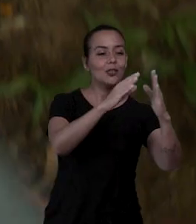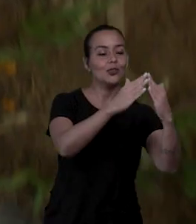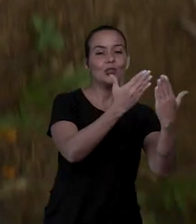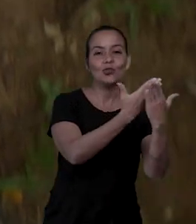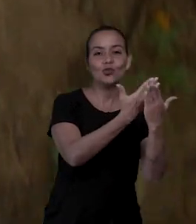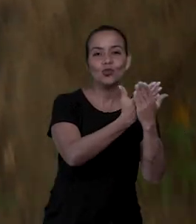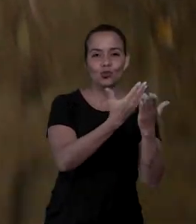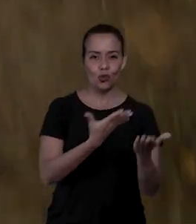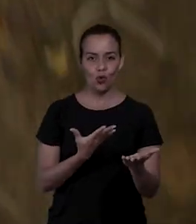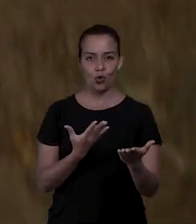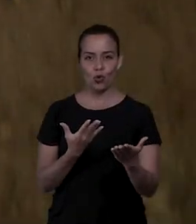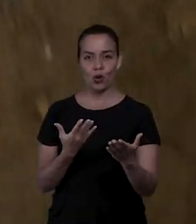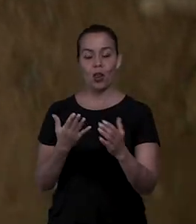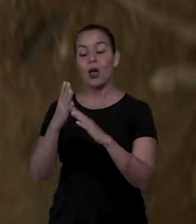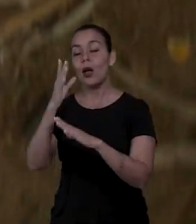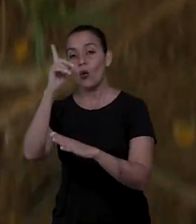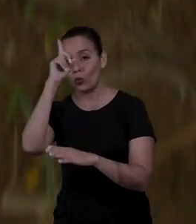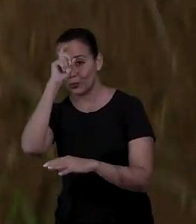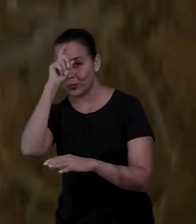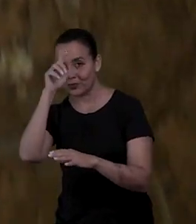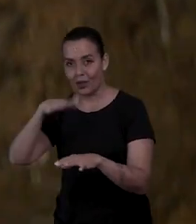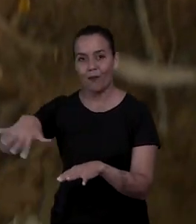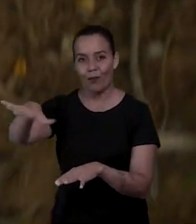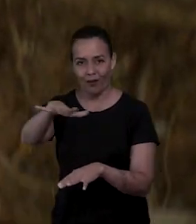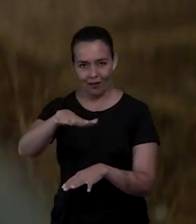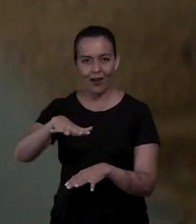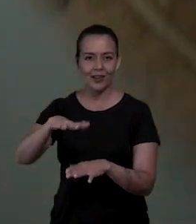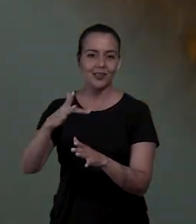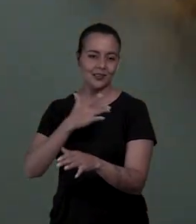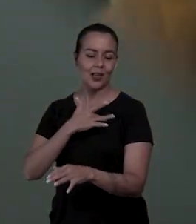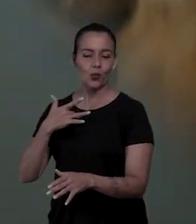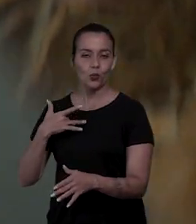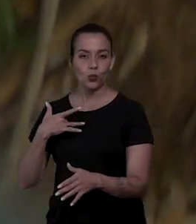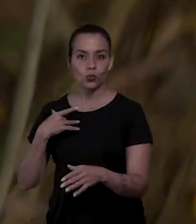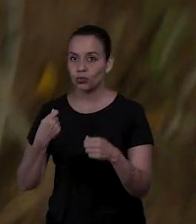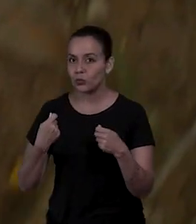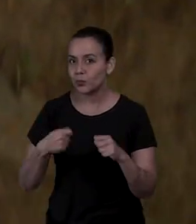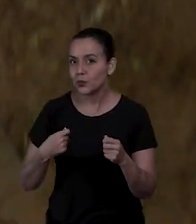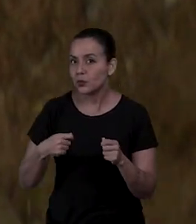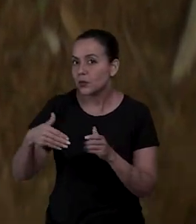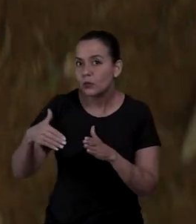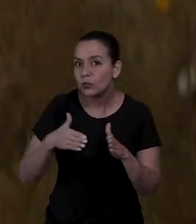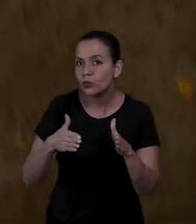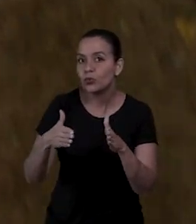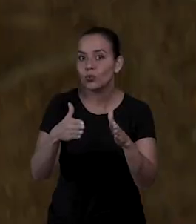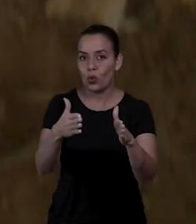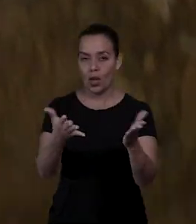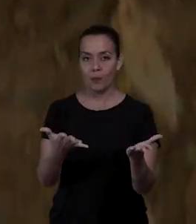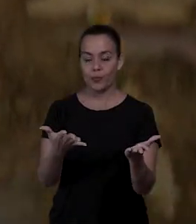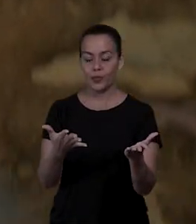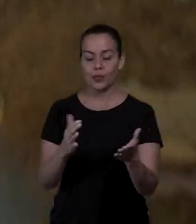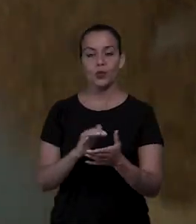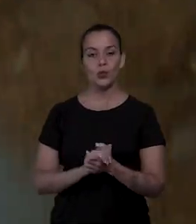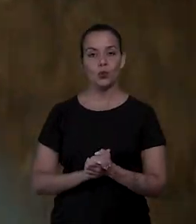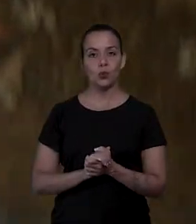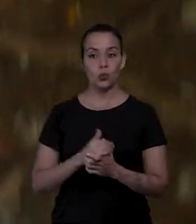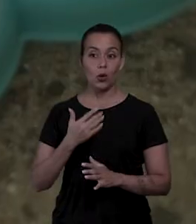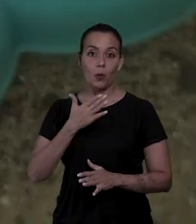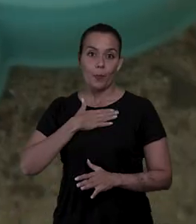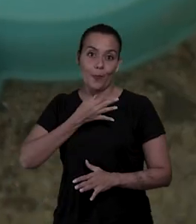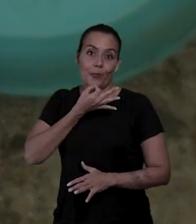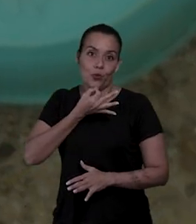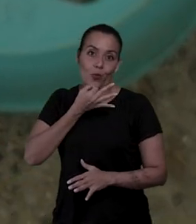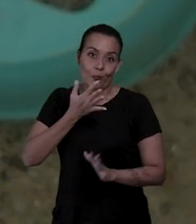nos serviços de saúde, na sociedade de uma forma geral. De tênis, a jovem Esse é o pisa caminho na que terra. nós